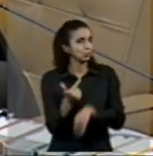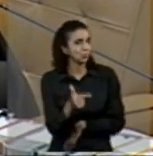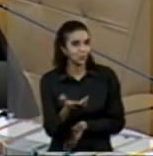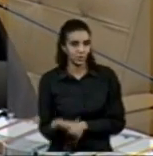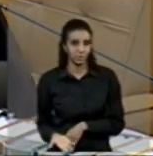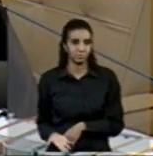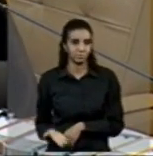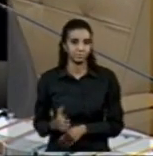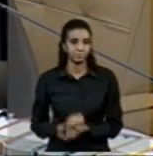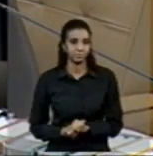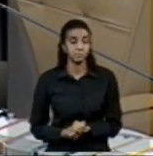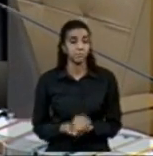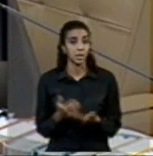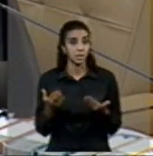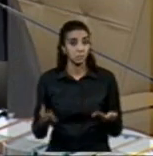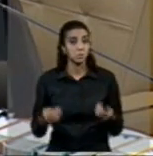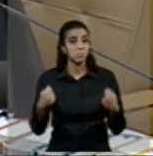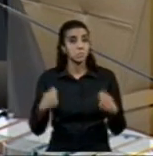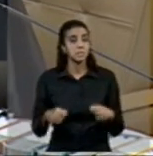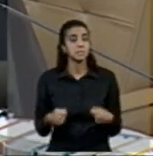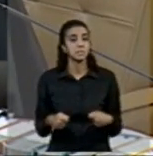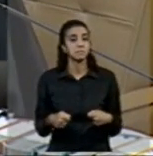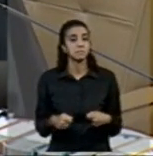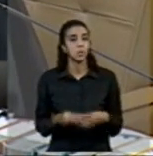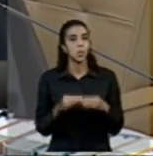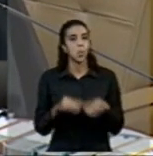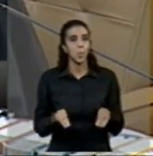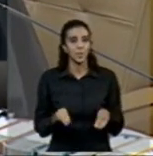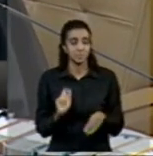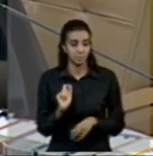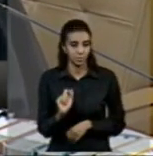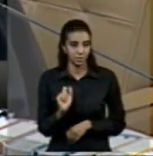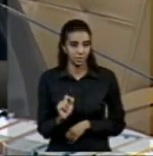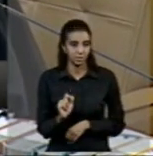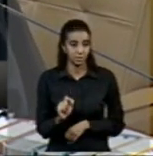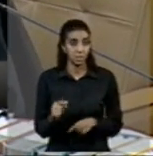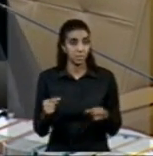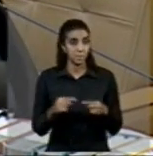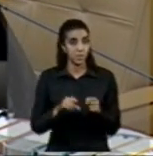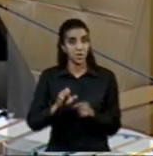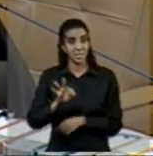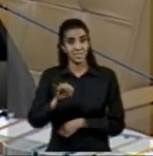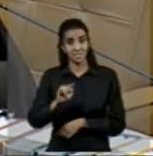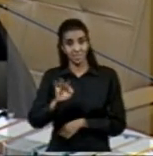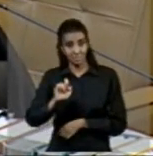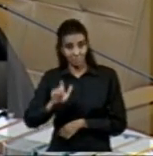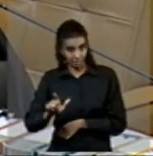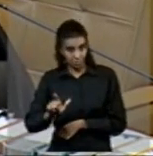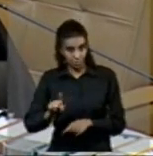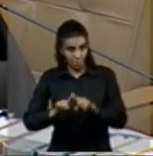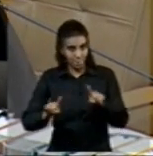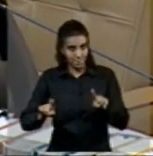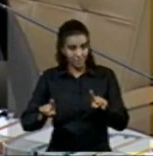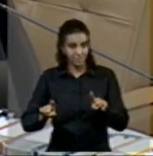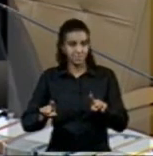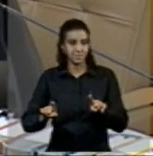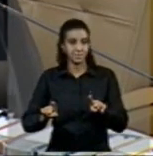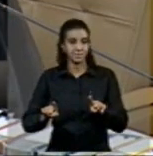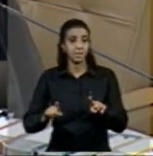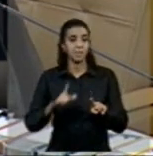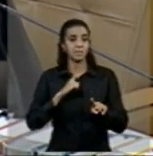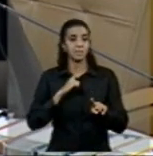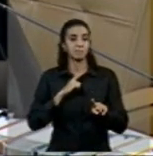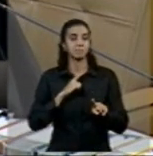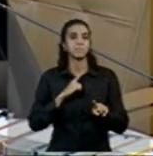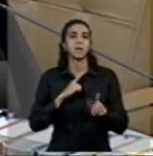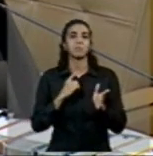a que já me referi, a ser compensada no espaço de regulação estatal, que se manifesta por excelência nos termos